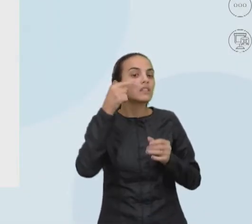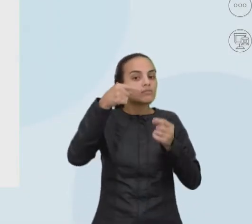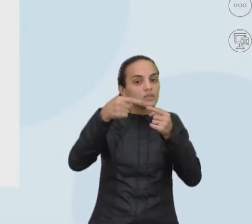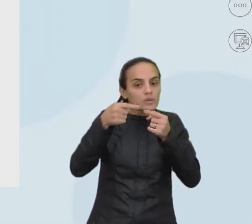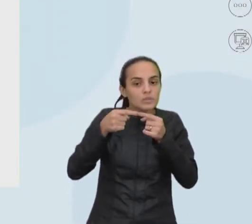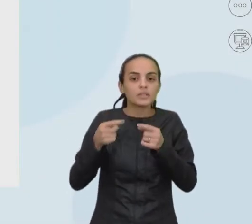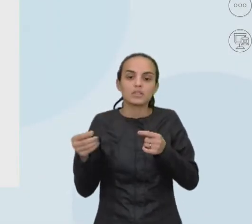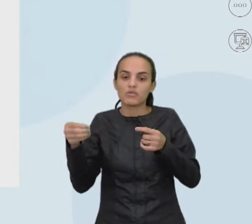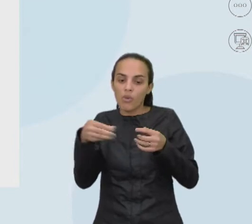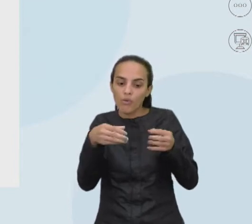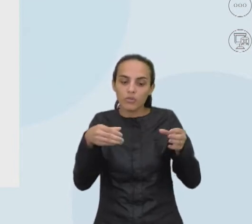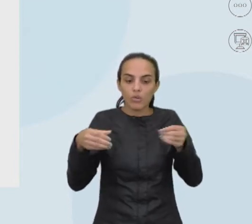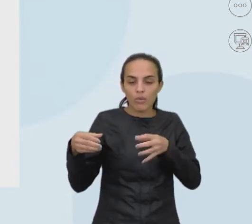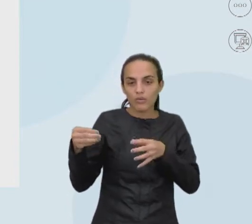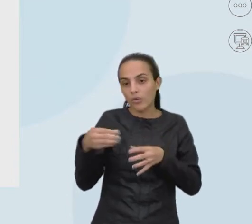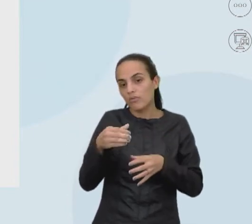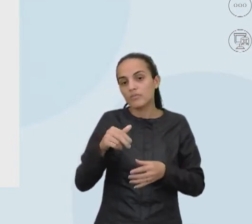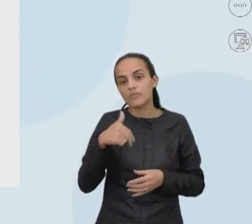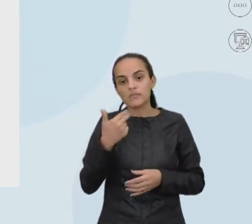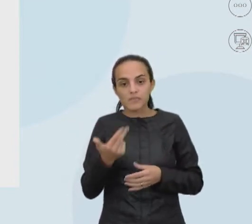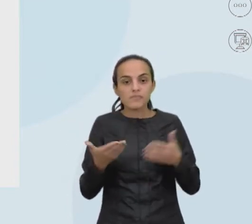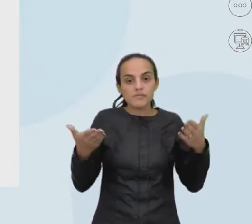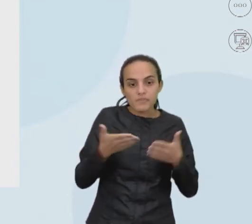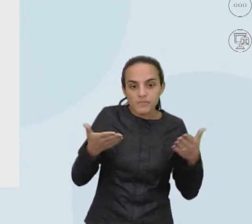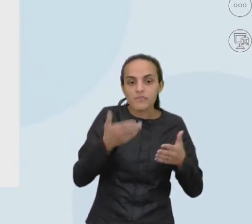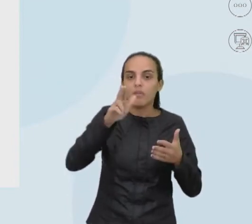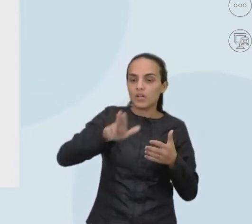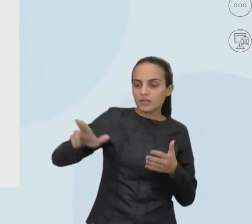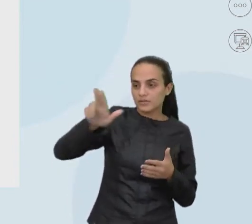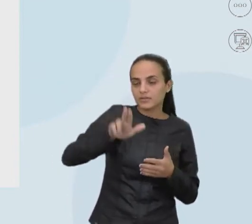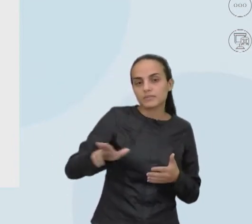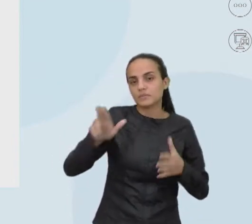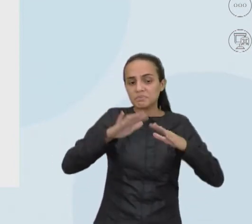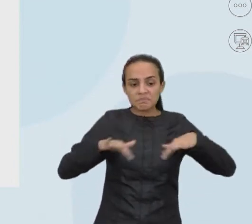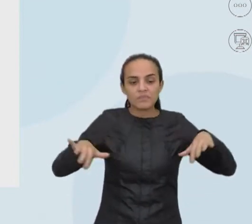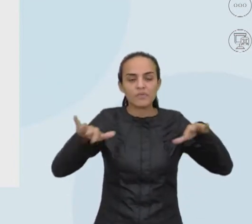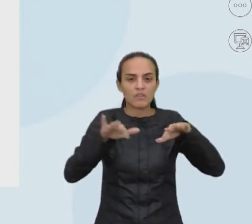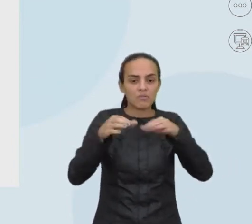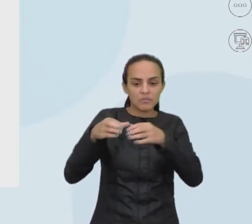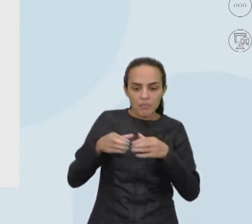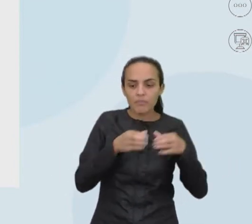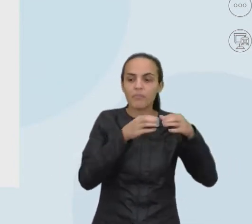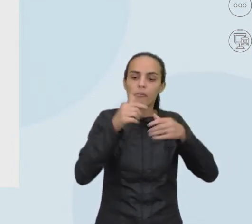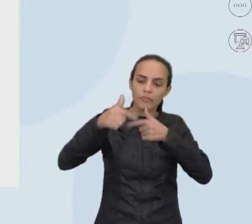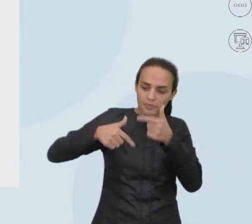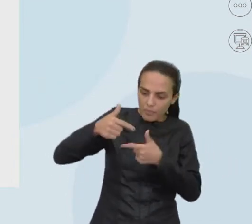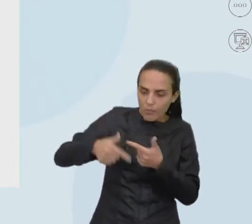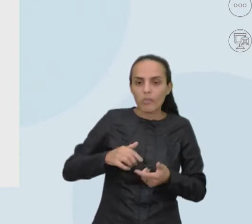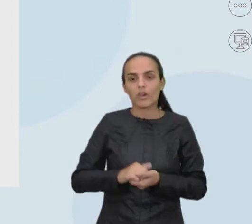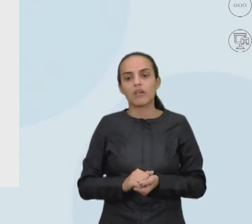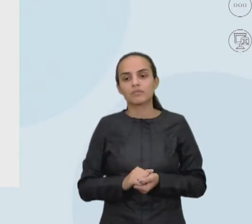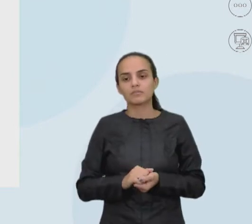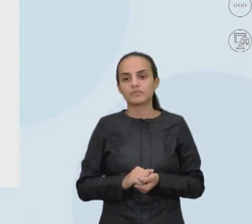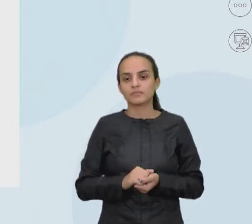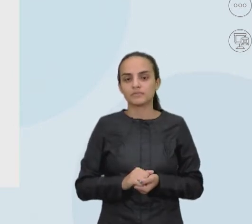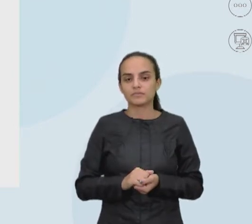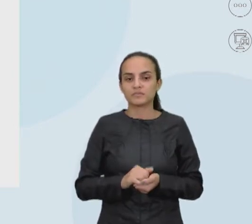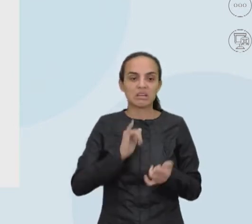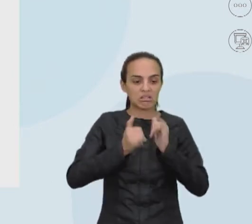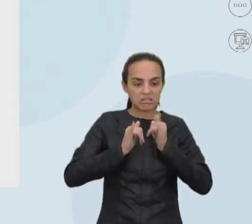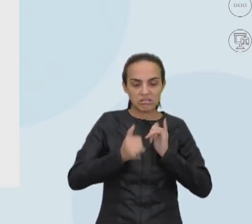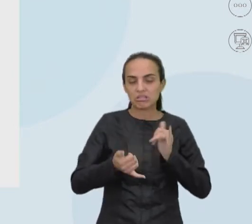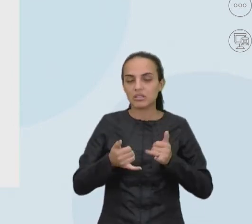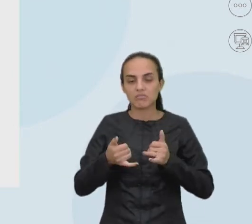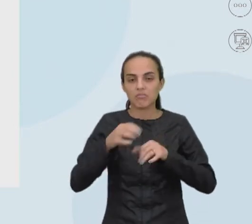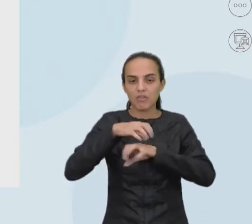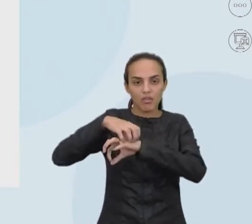de renováveis hoje sendo utilizadas por todos os setores, né? Transporte, energia, enfim. Então, a